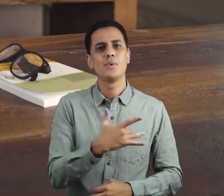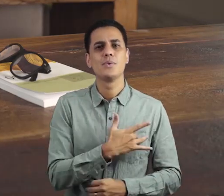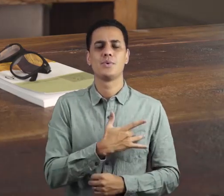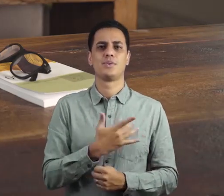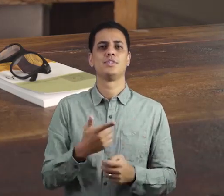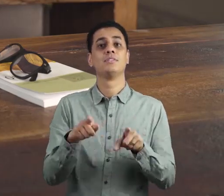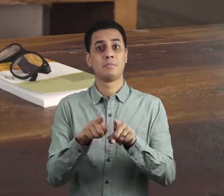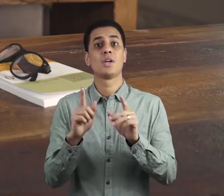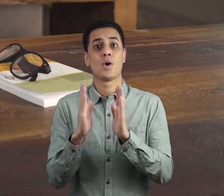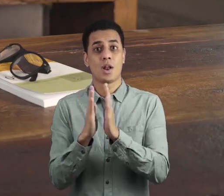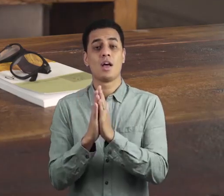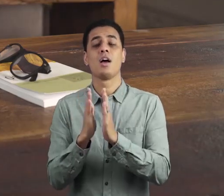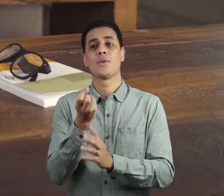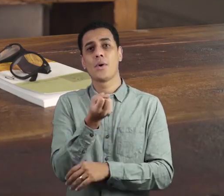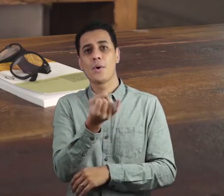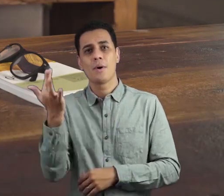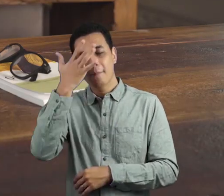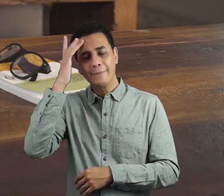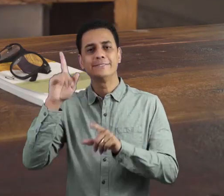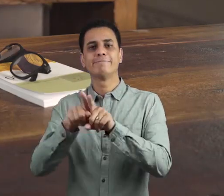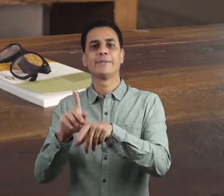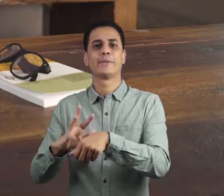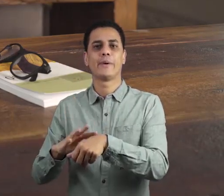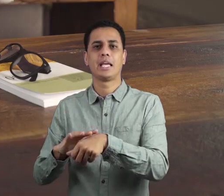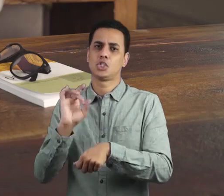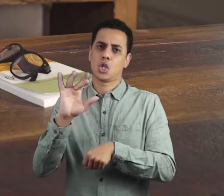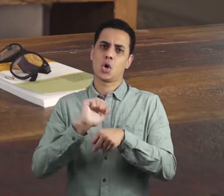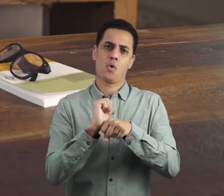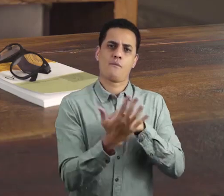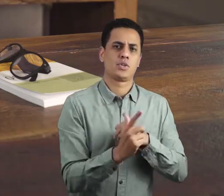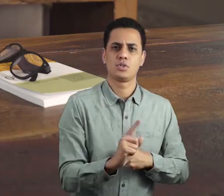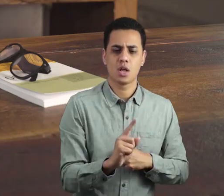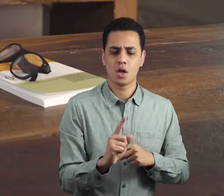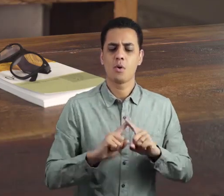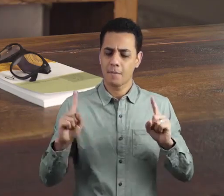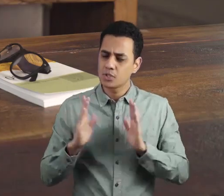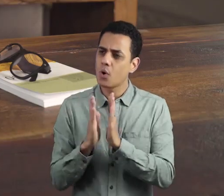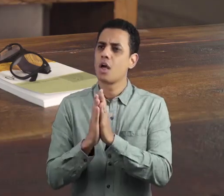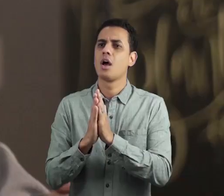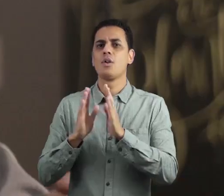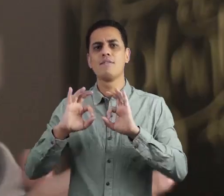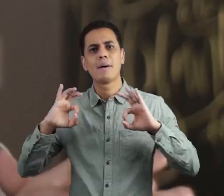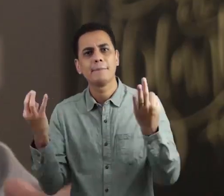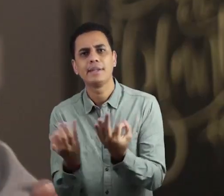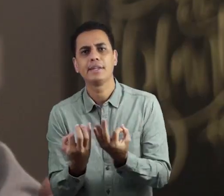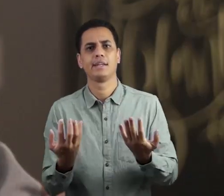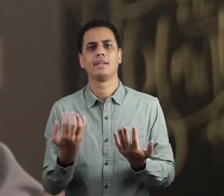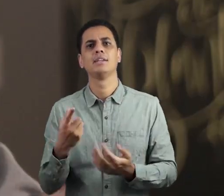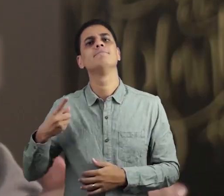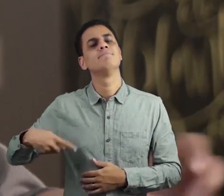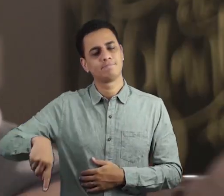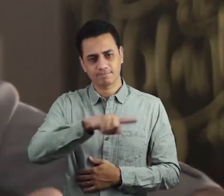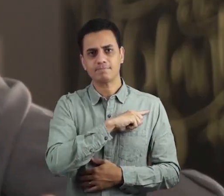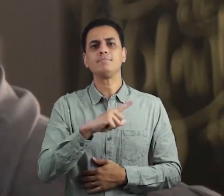quarto, com o Espírito Santo, ninguém segura você. Dobre o seu joelho com a sua família e juntos vamos continuar superando todo esse